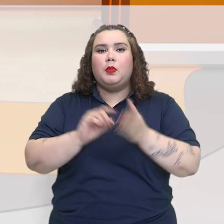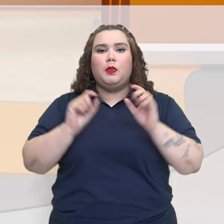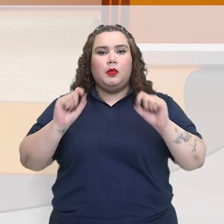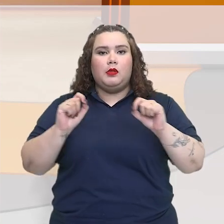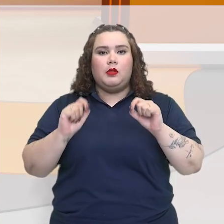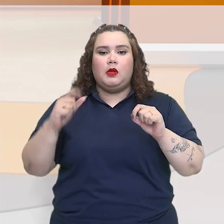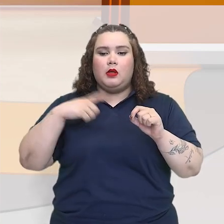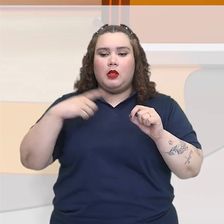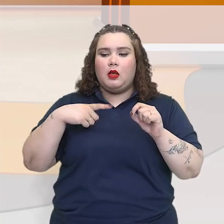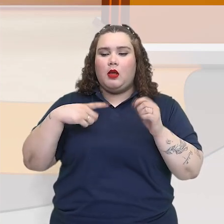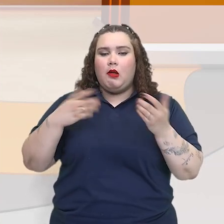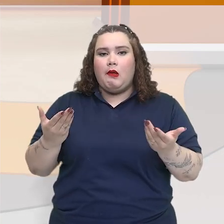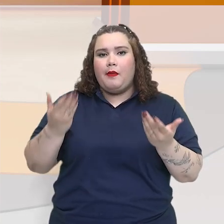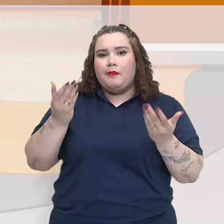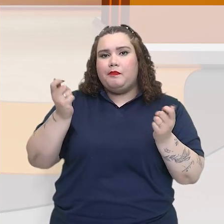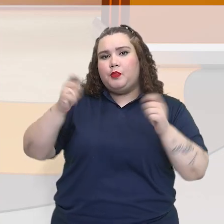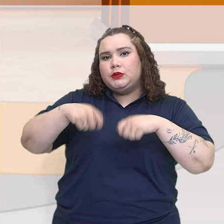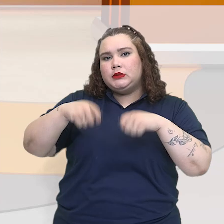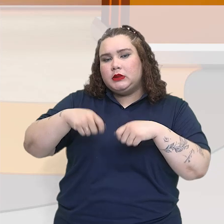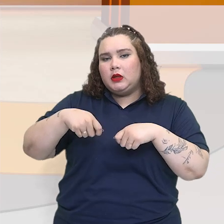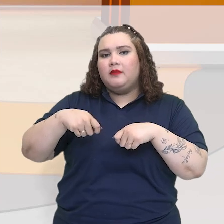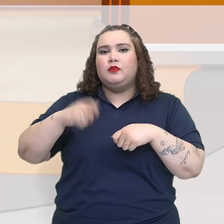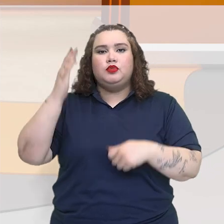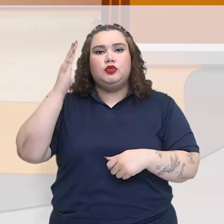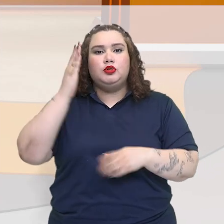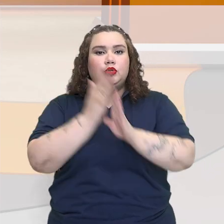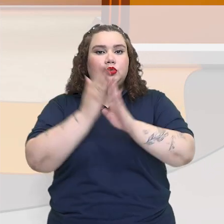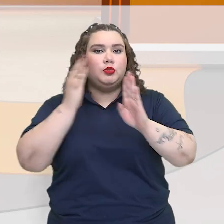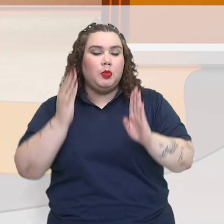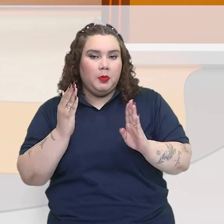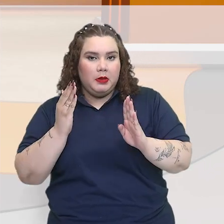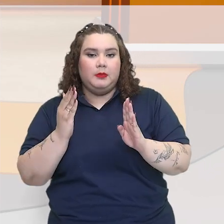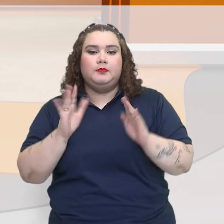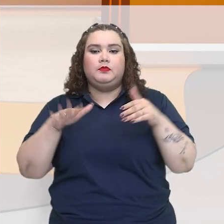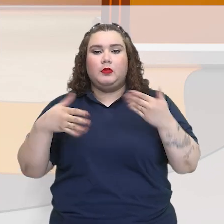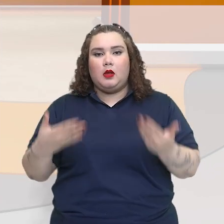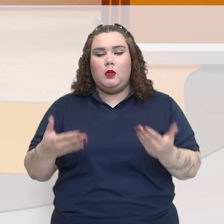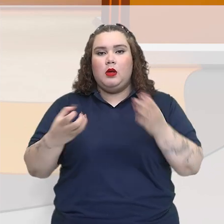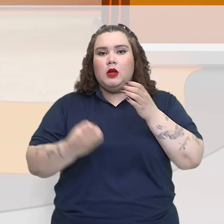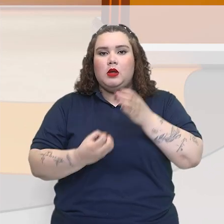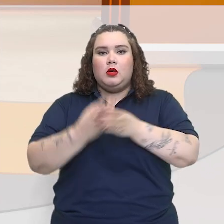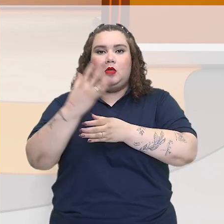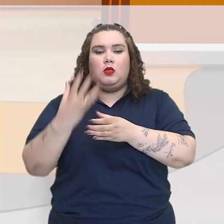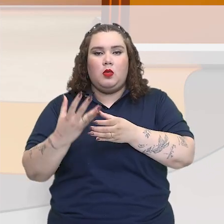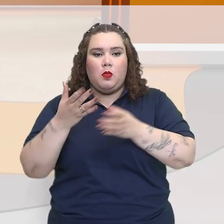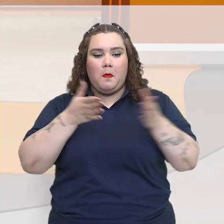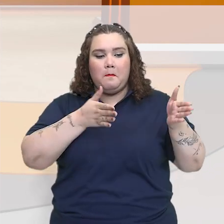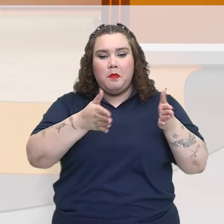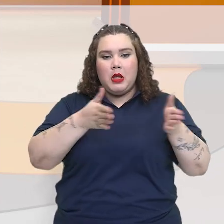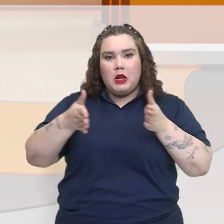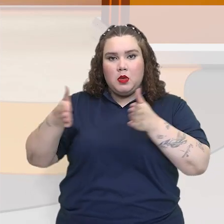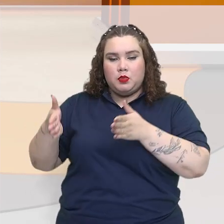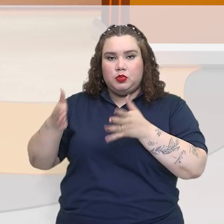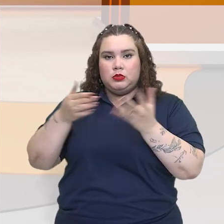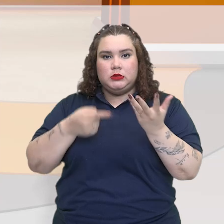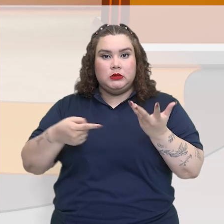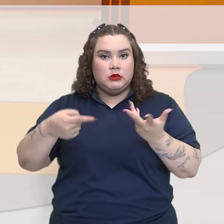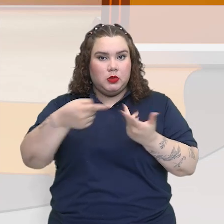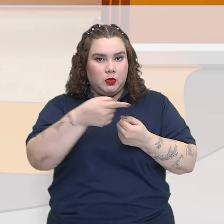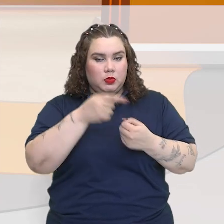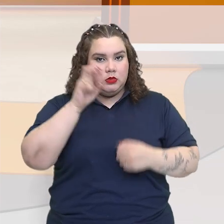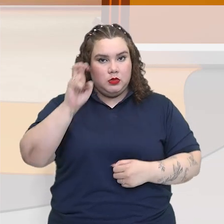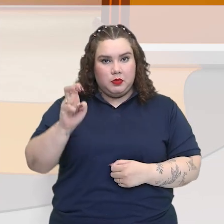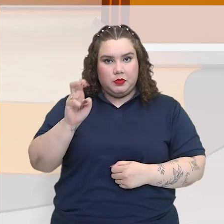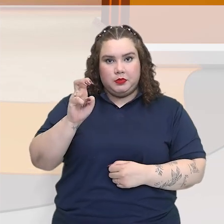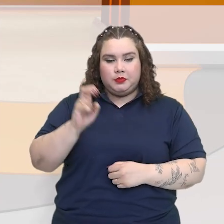mais acessíveis. Então, foi feita uma divisão dos tempos históricos. E essa